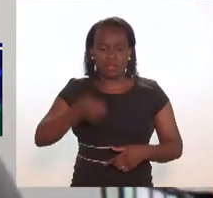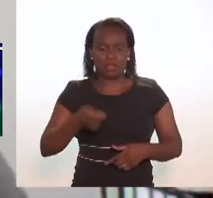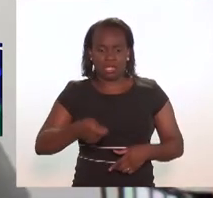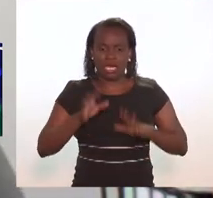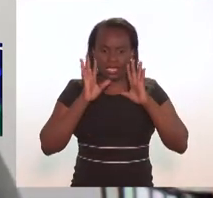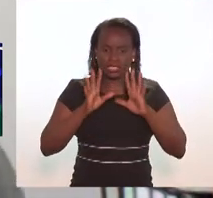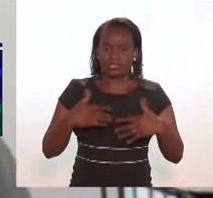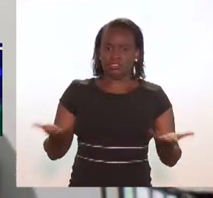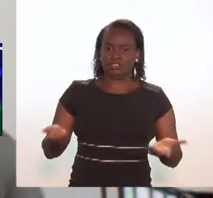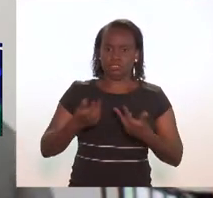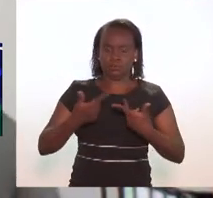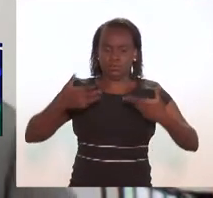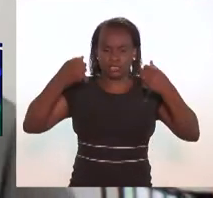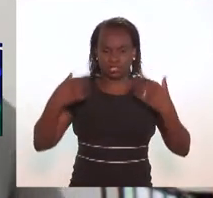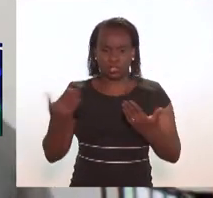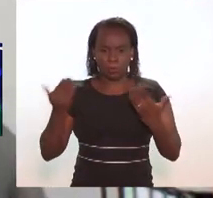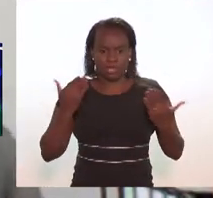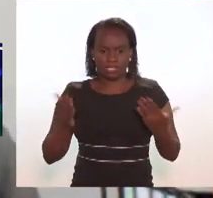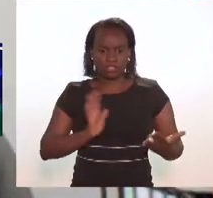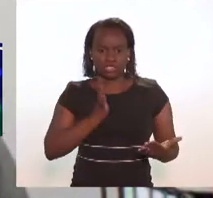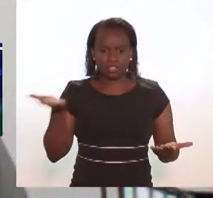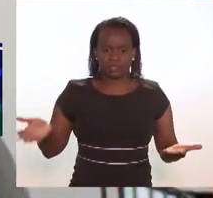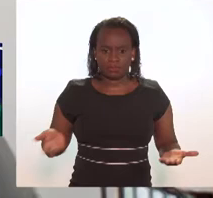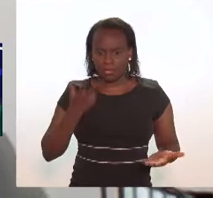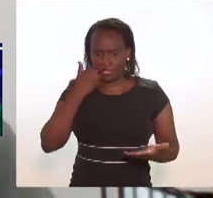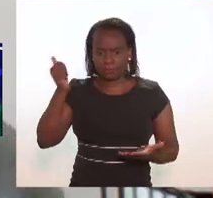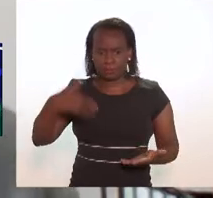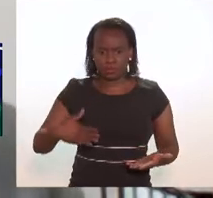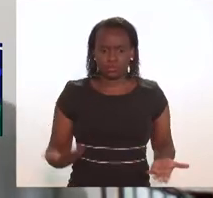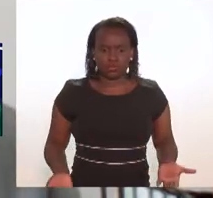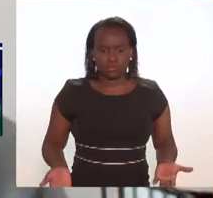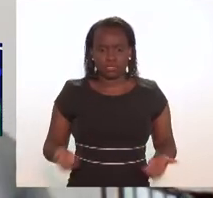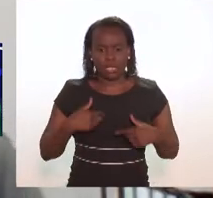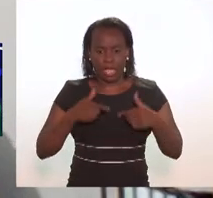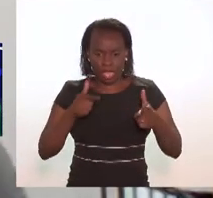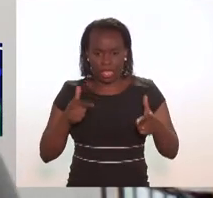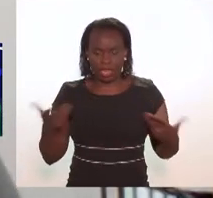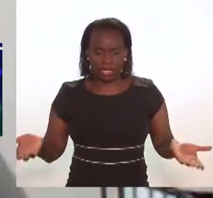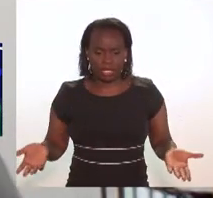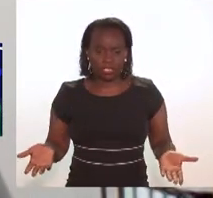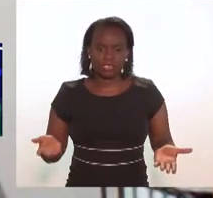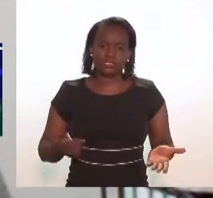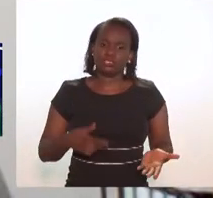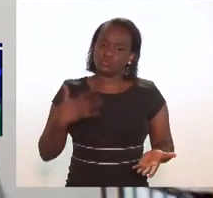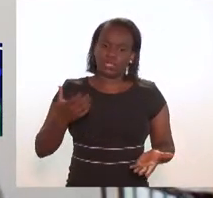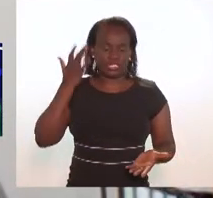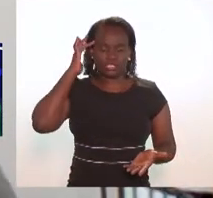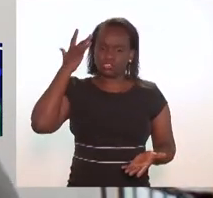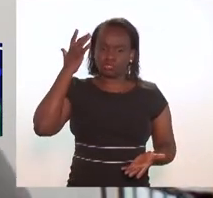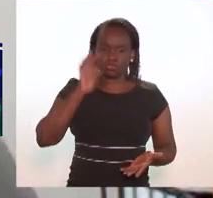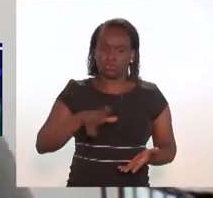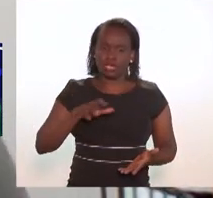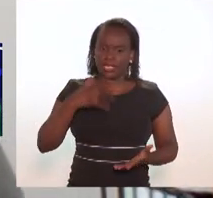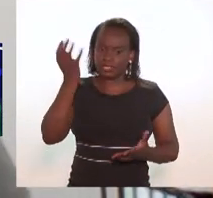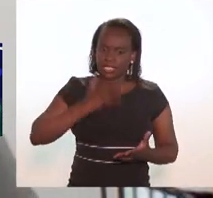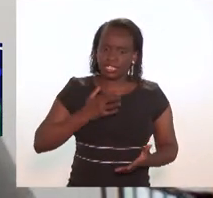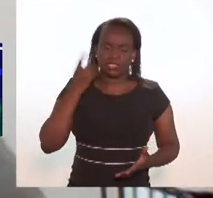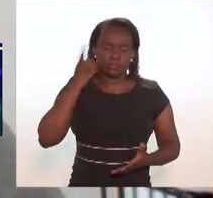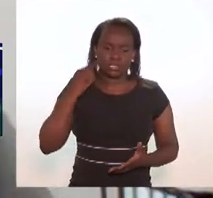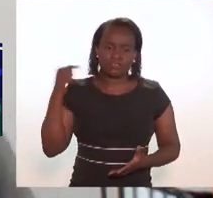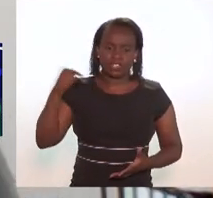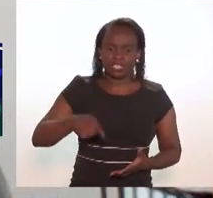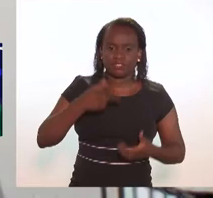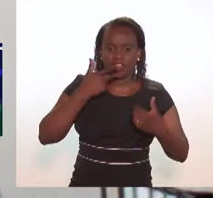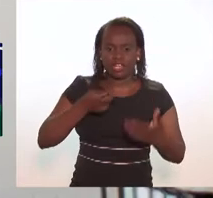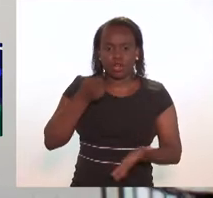ouvir esse tipo de comparação que só pode ser jocosa. Só pode ser jocosa. Não é possível que seja sério que um deputado venha aqui e